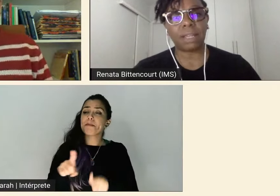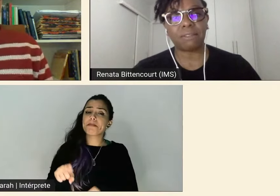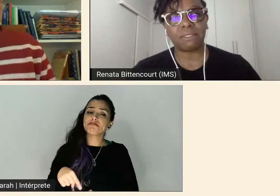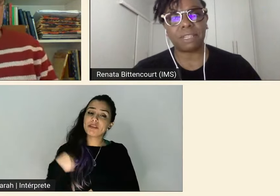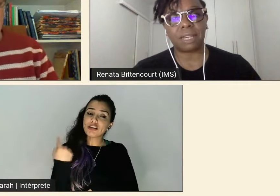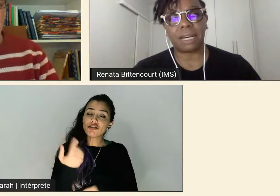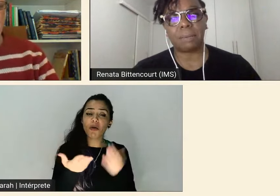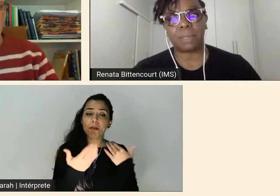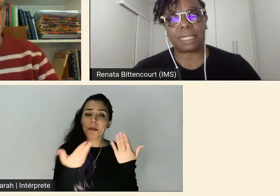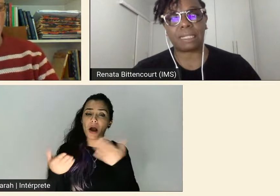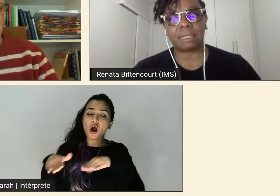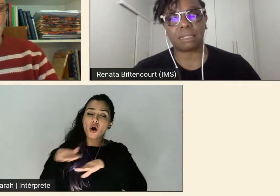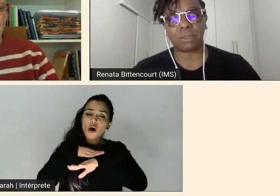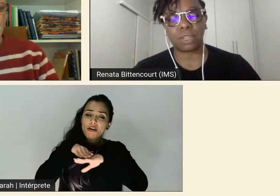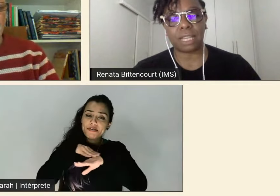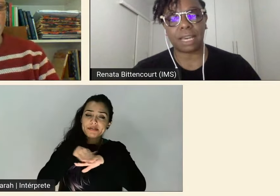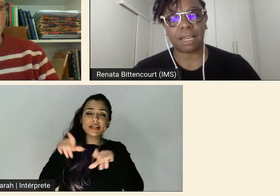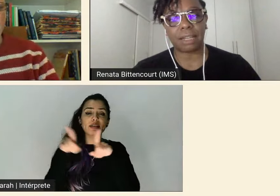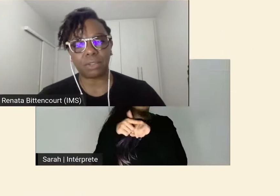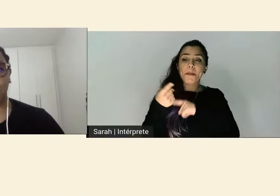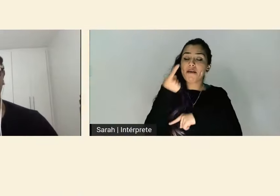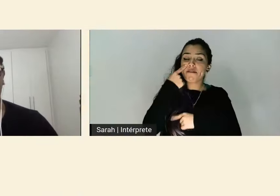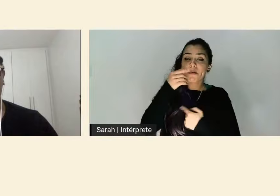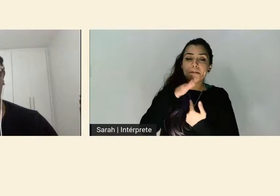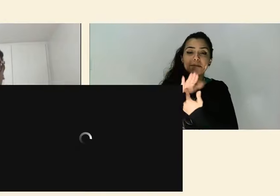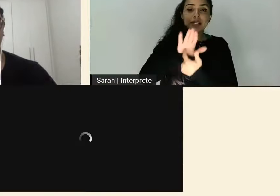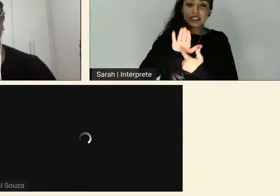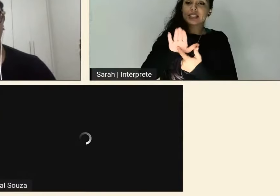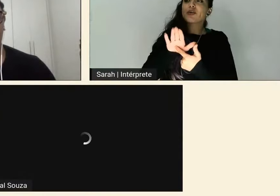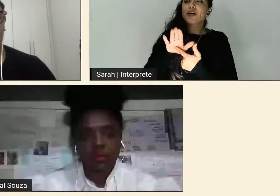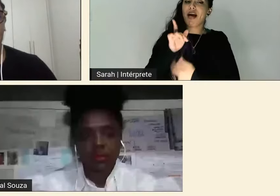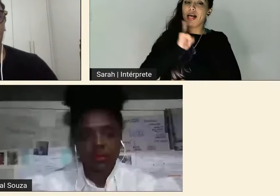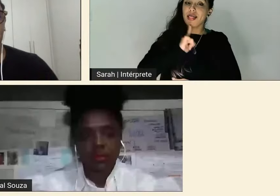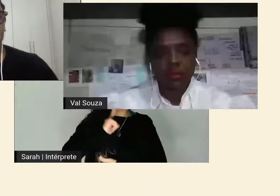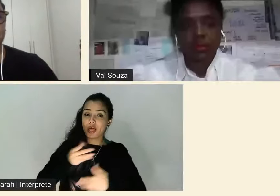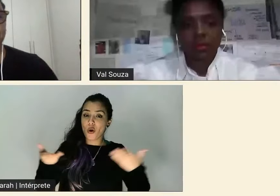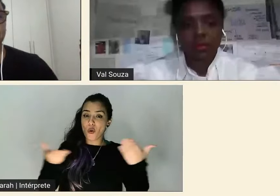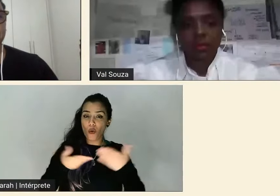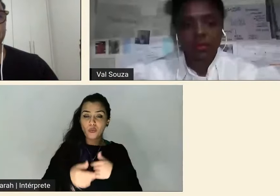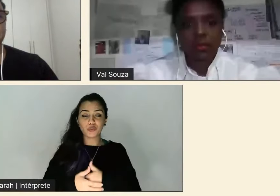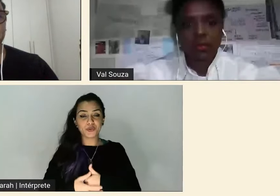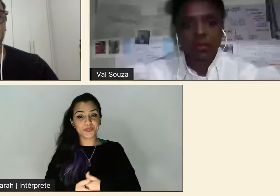conversar com ela, ver a apresentação que ela trouxe para a gente.